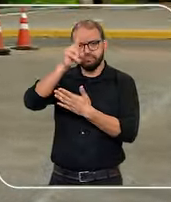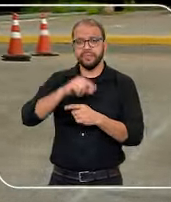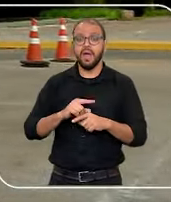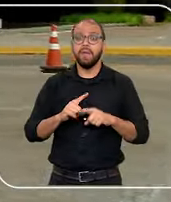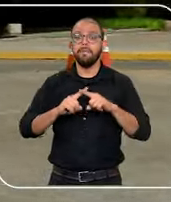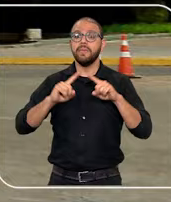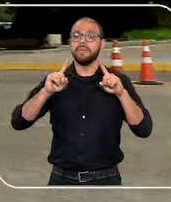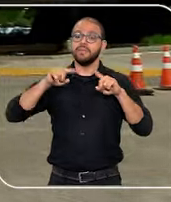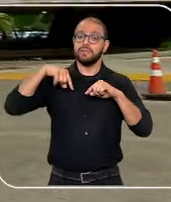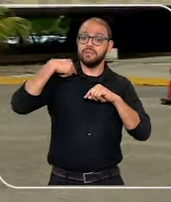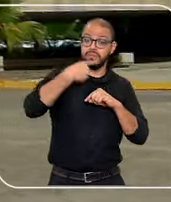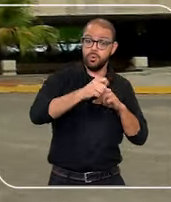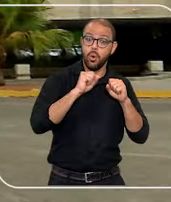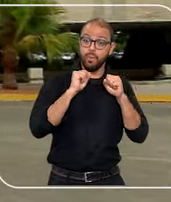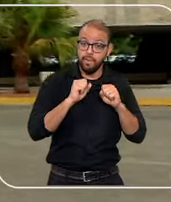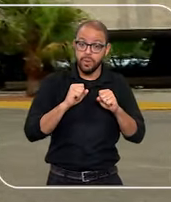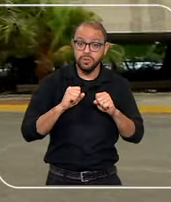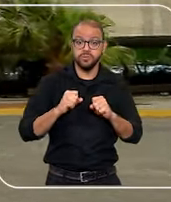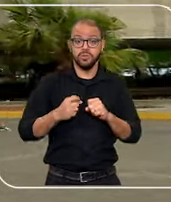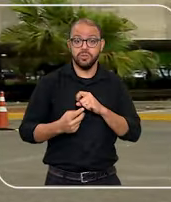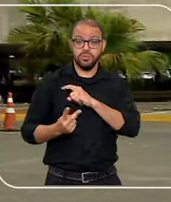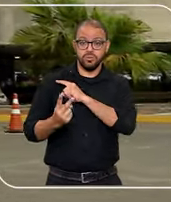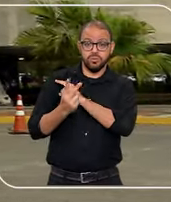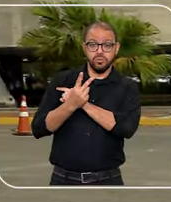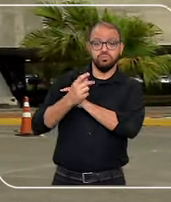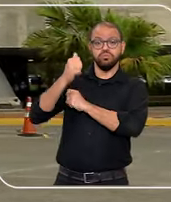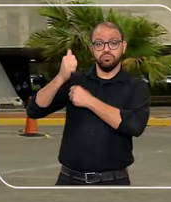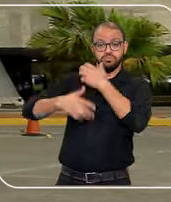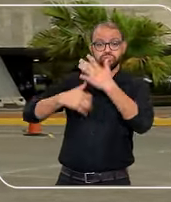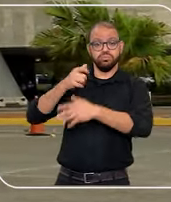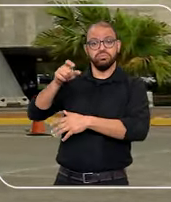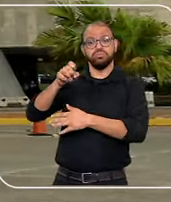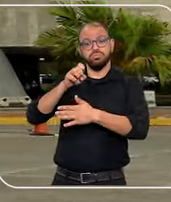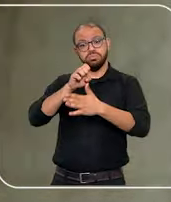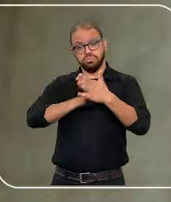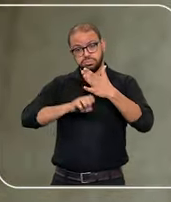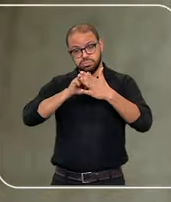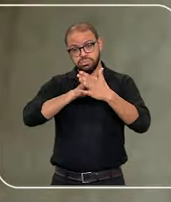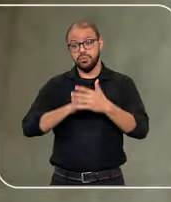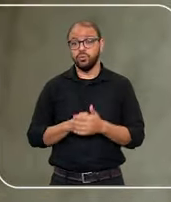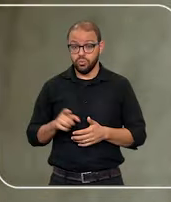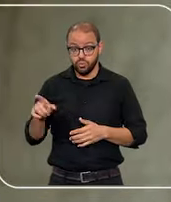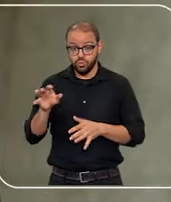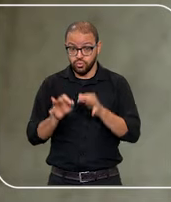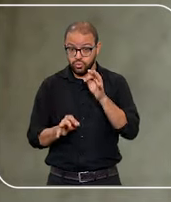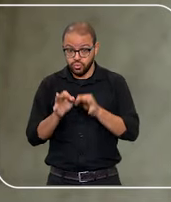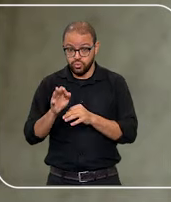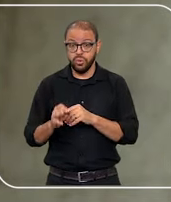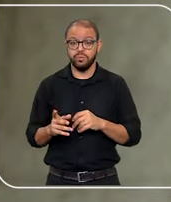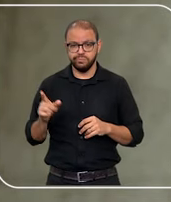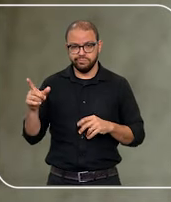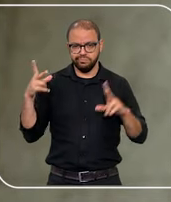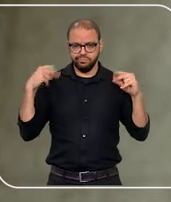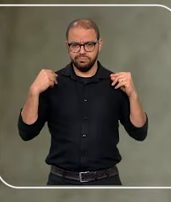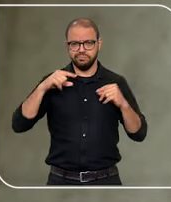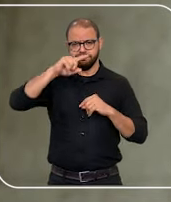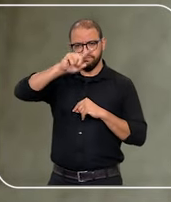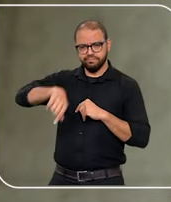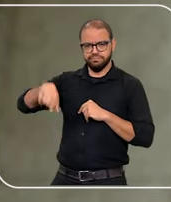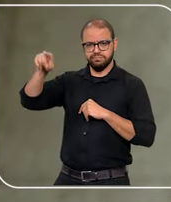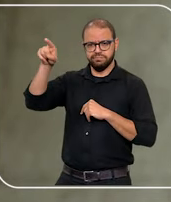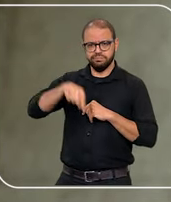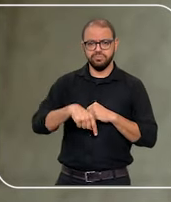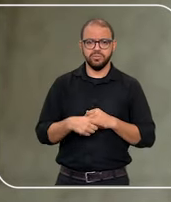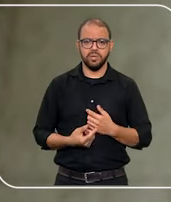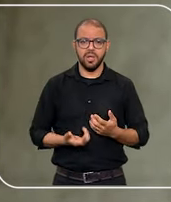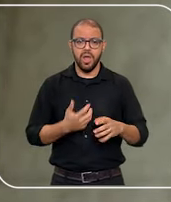grave, desde que depois ele possa realizar a defesa junto à empresa. No caso julgado, um condutor excluído do